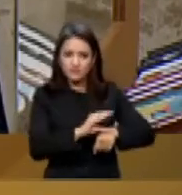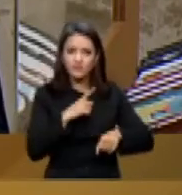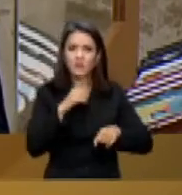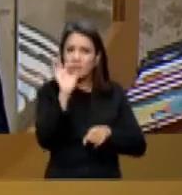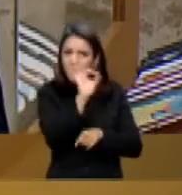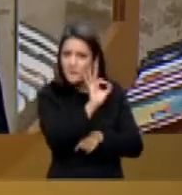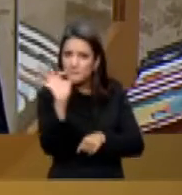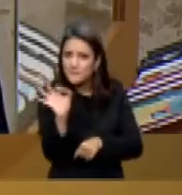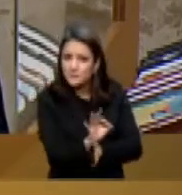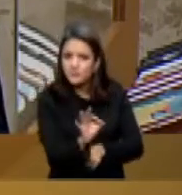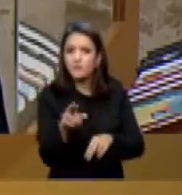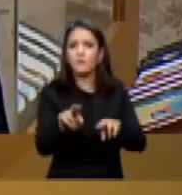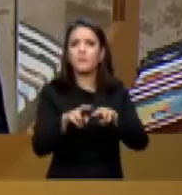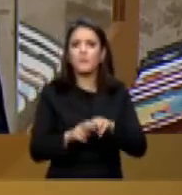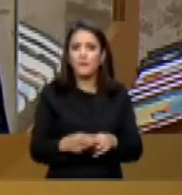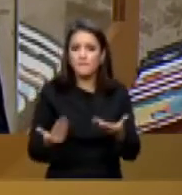tarifas